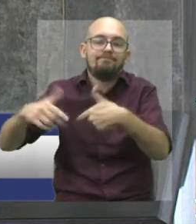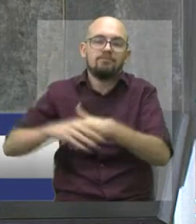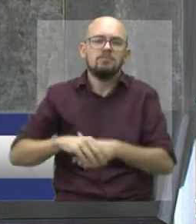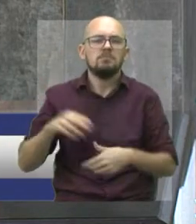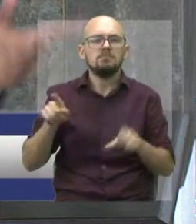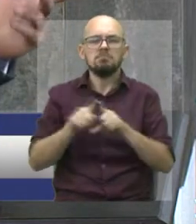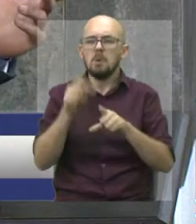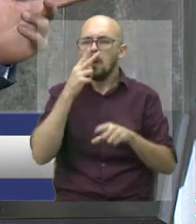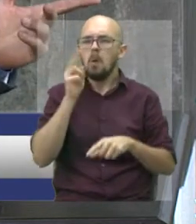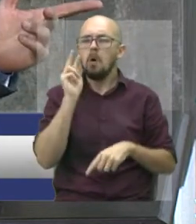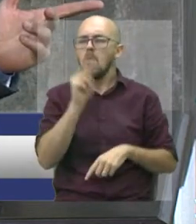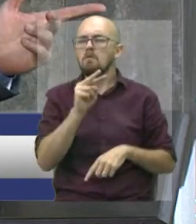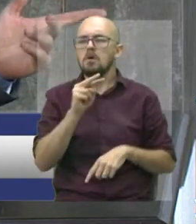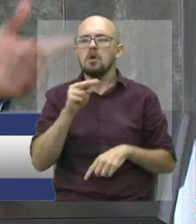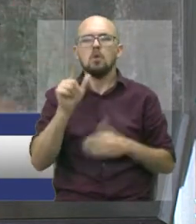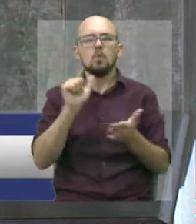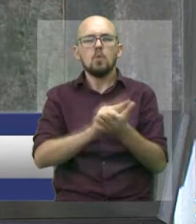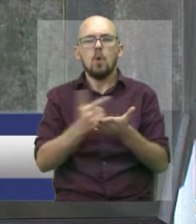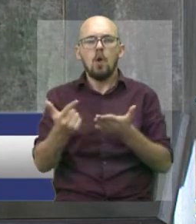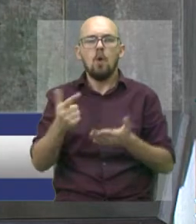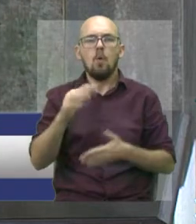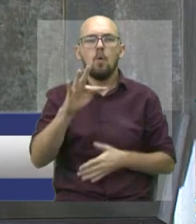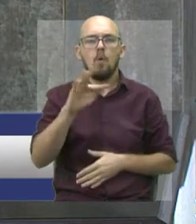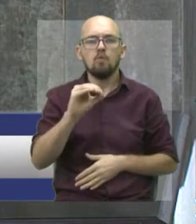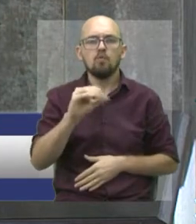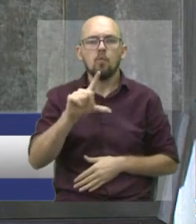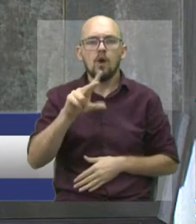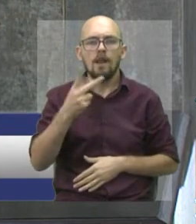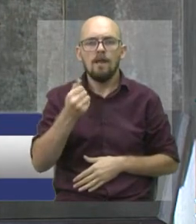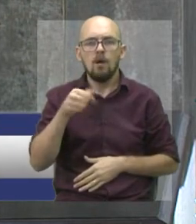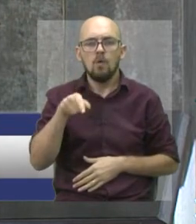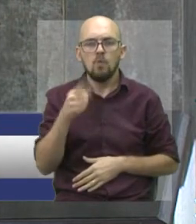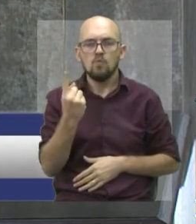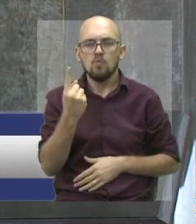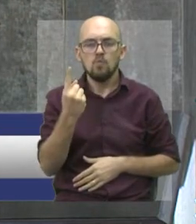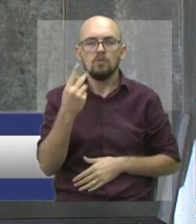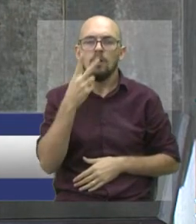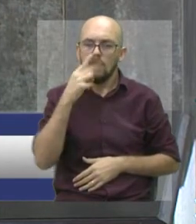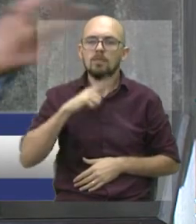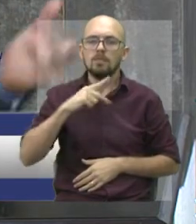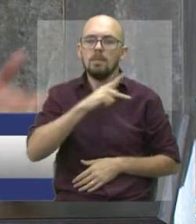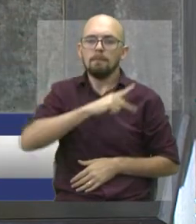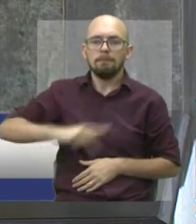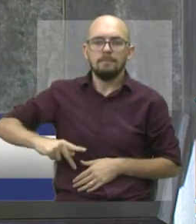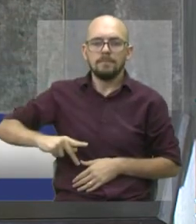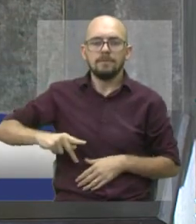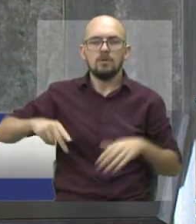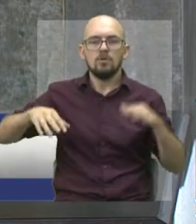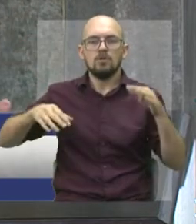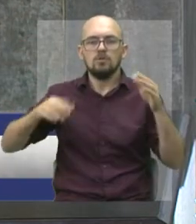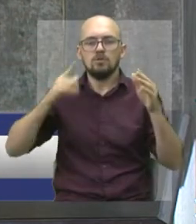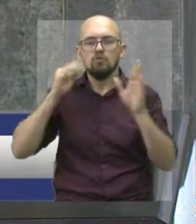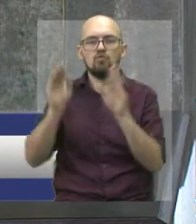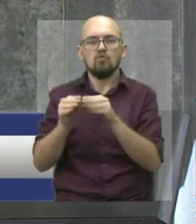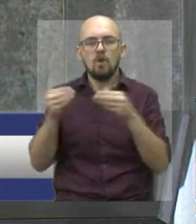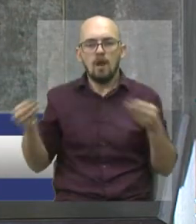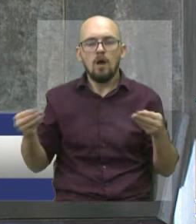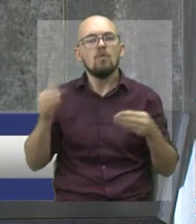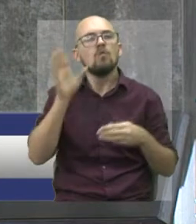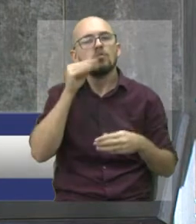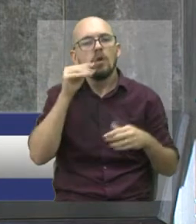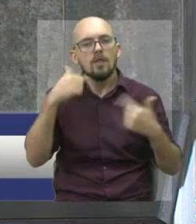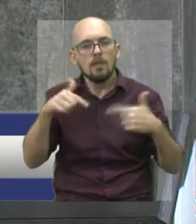mídia escrita, Folha 1, até tem o presidente na foto, na capa, e ali alguns funcionários trabalhando.